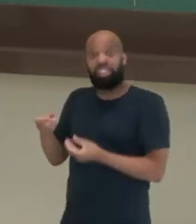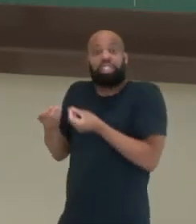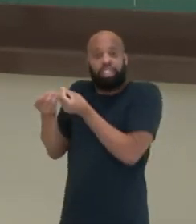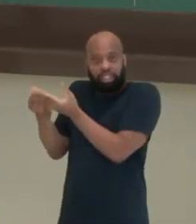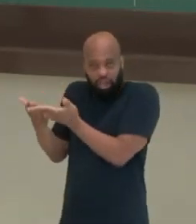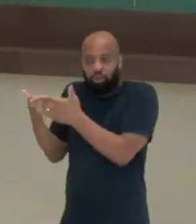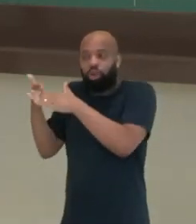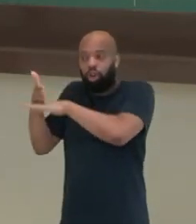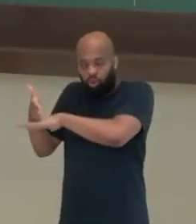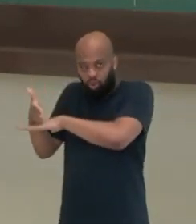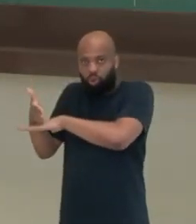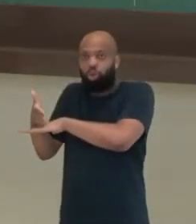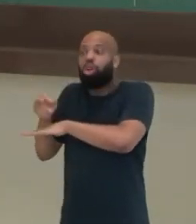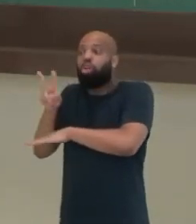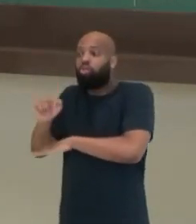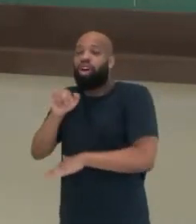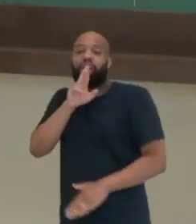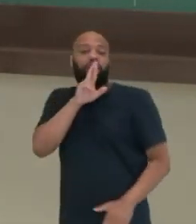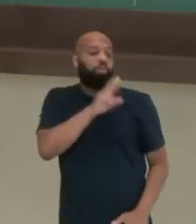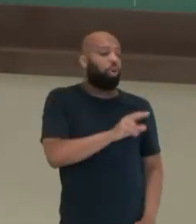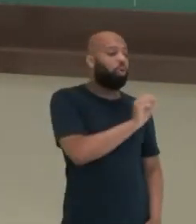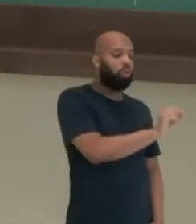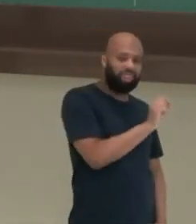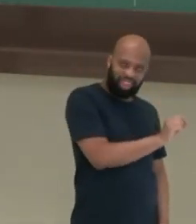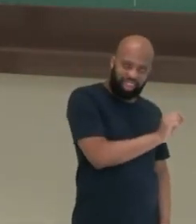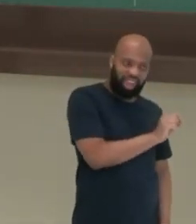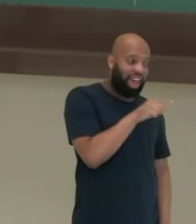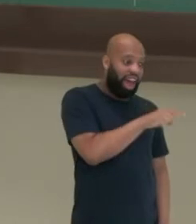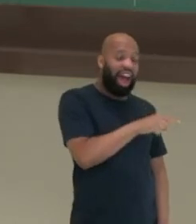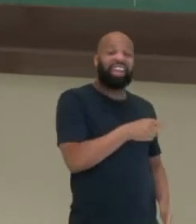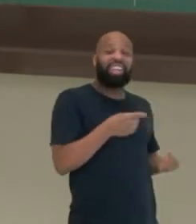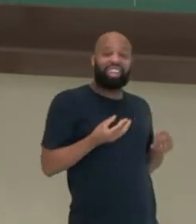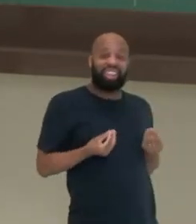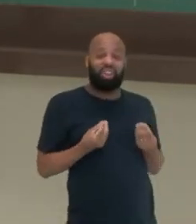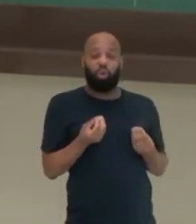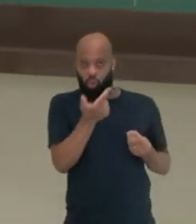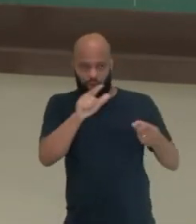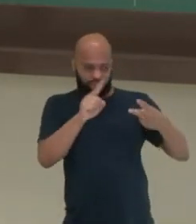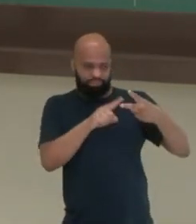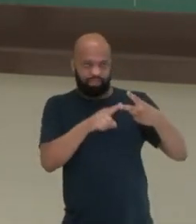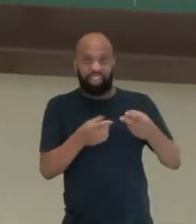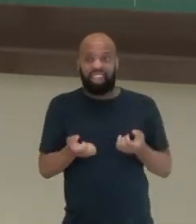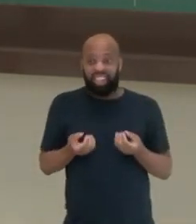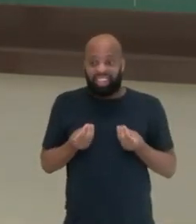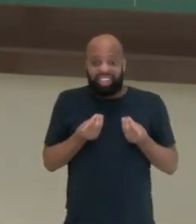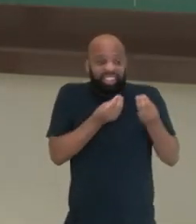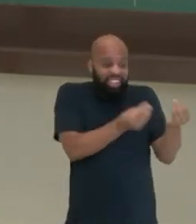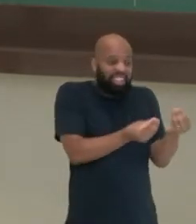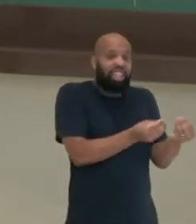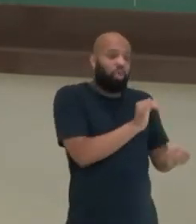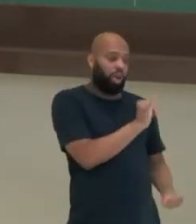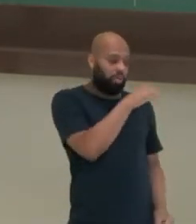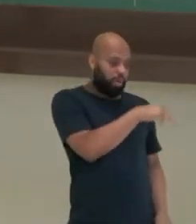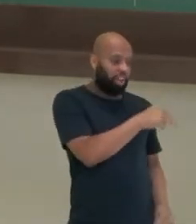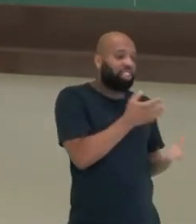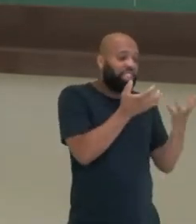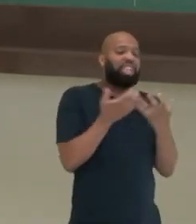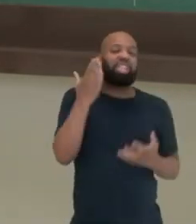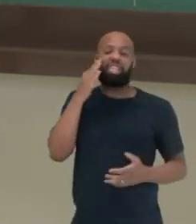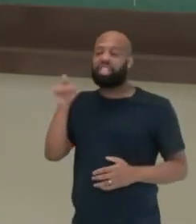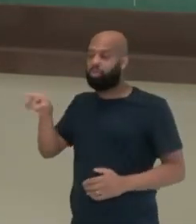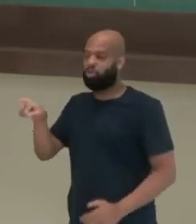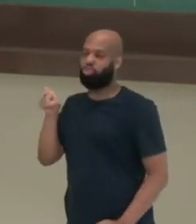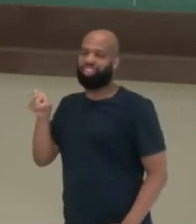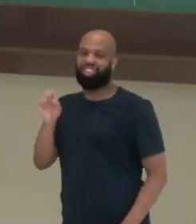deu o domínio, queria a imagem. No outro, ele deu a saída, deu a imagem e queria qual era o valor de entrada, qual